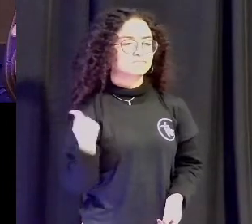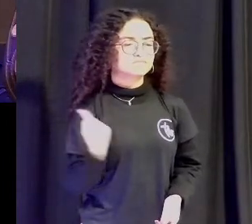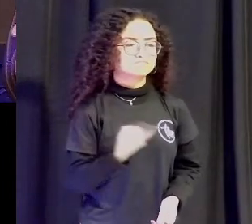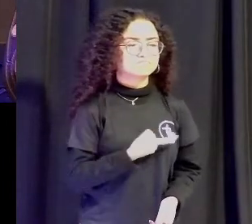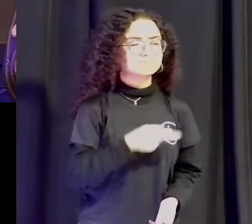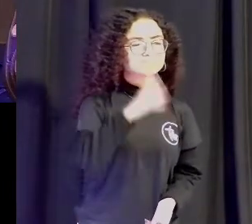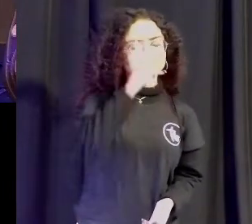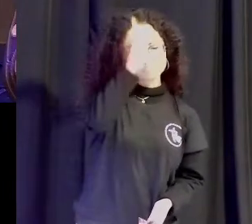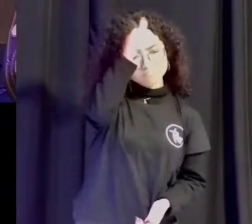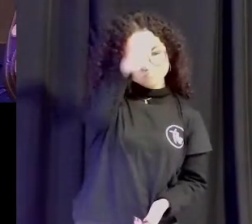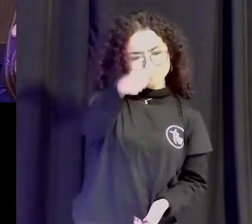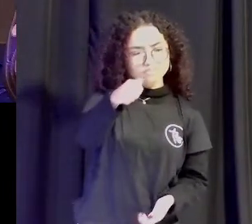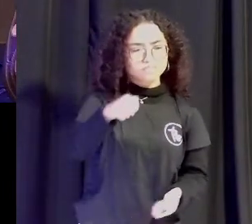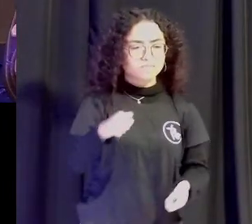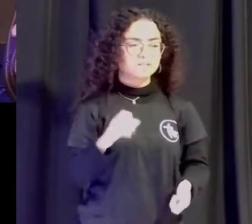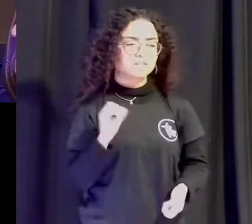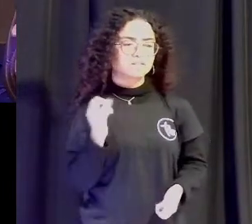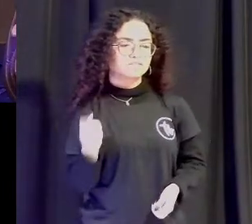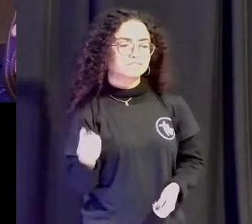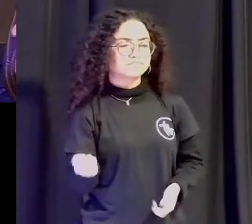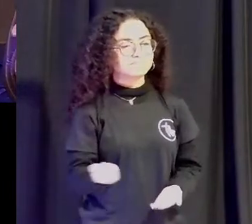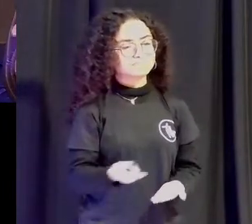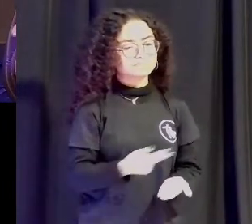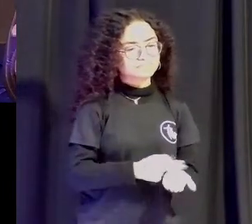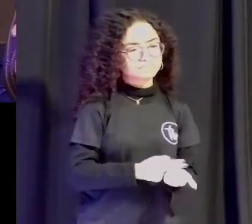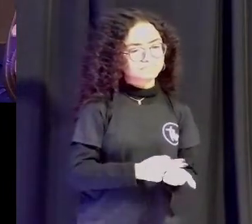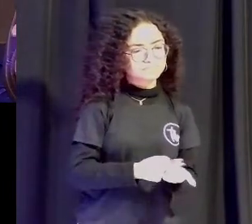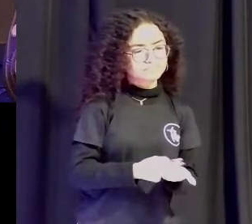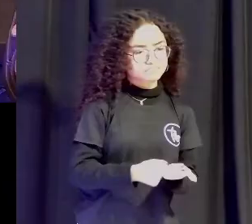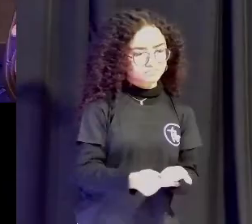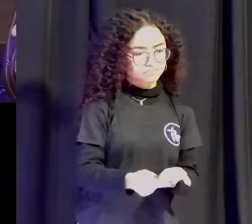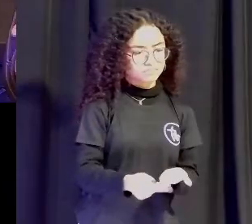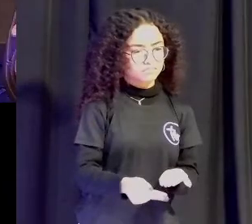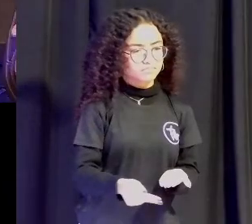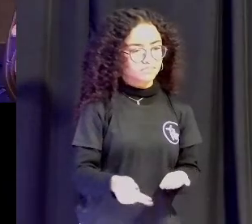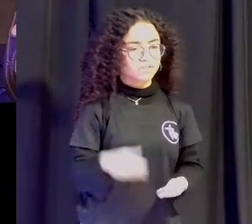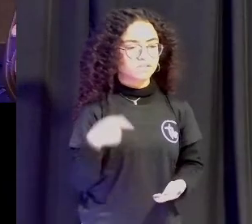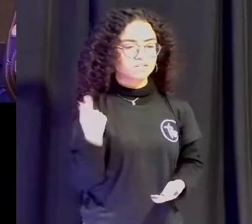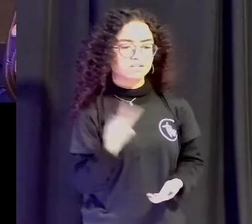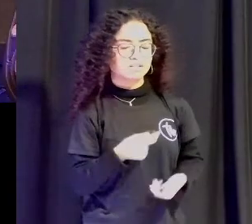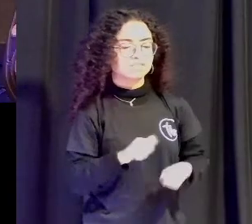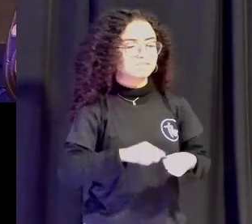ou santidade fizéssemos andar este homem?